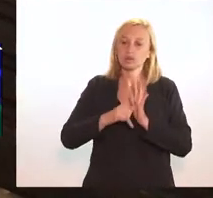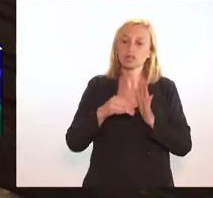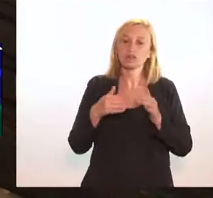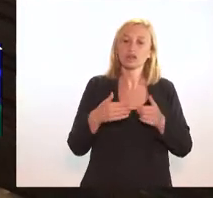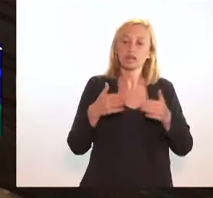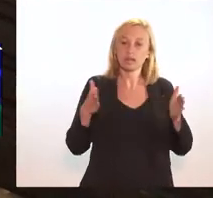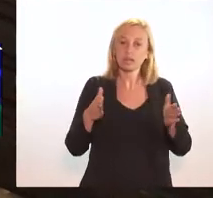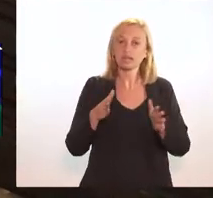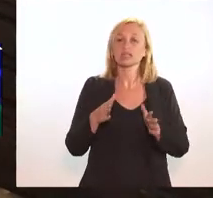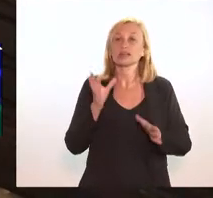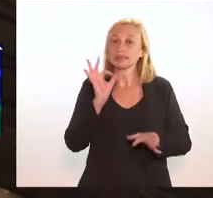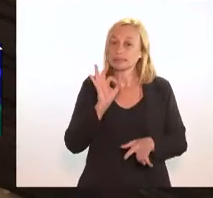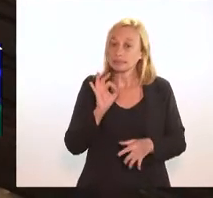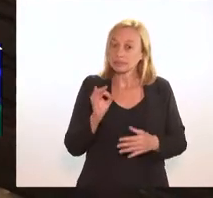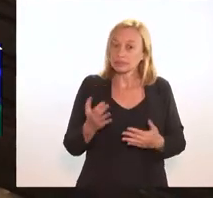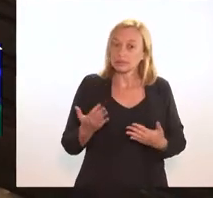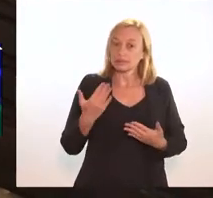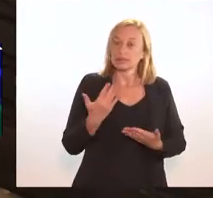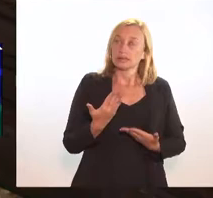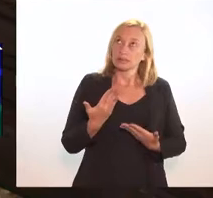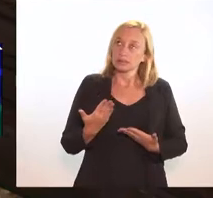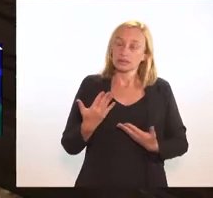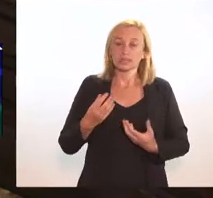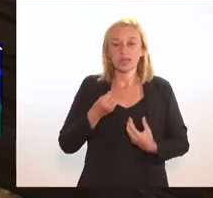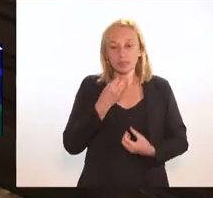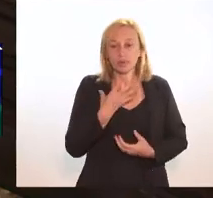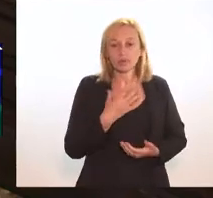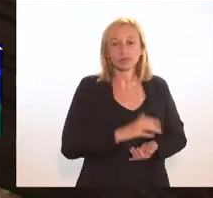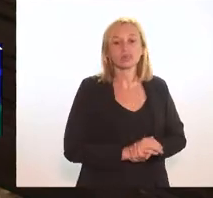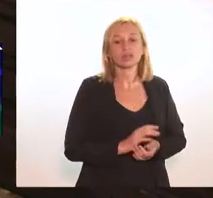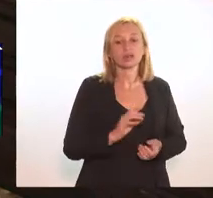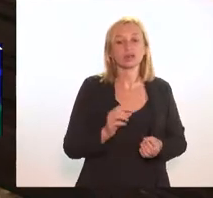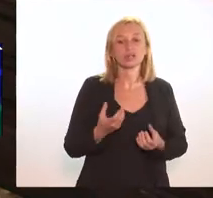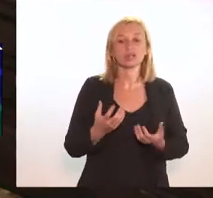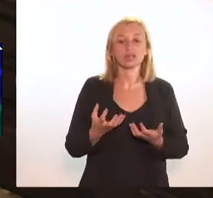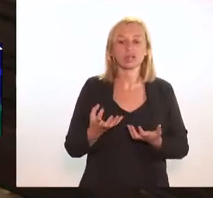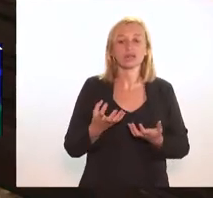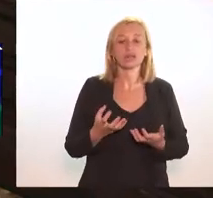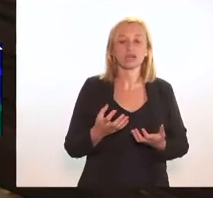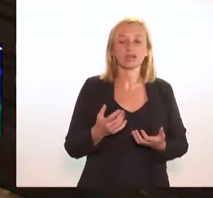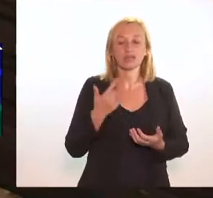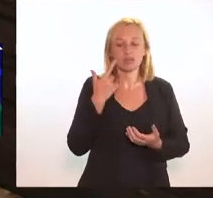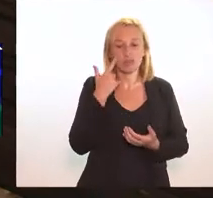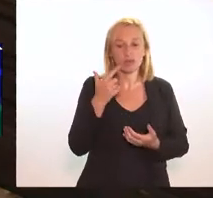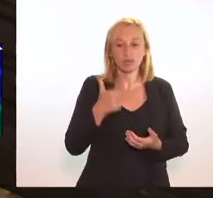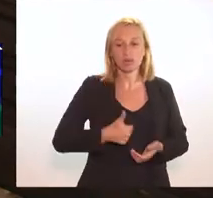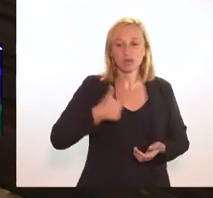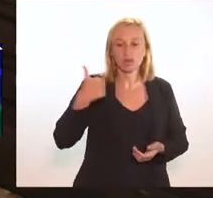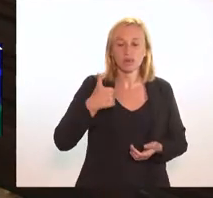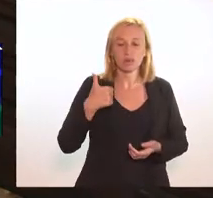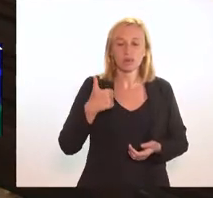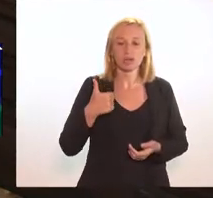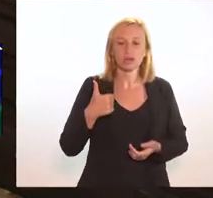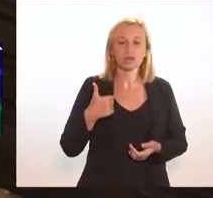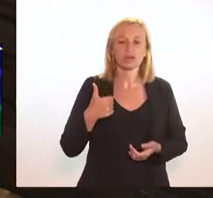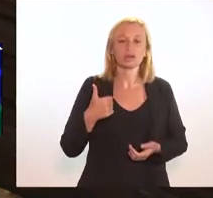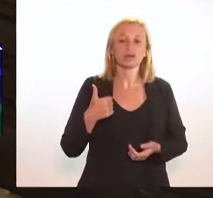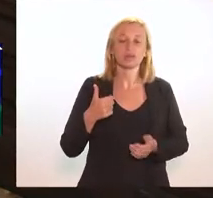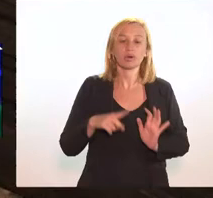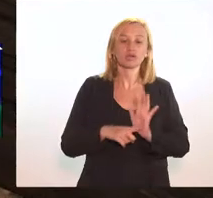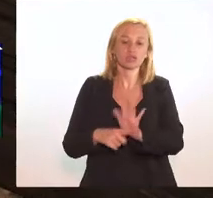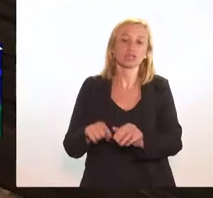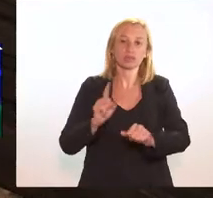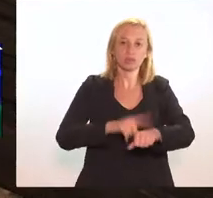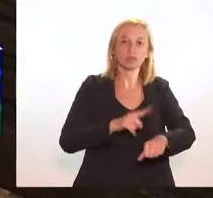aberto finalmente. Então, a gente tentar construir uma forma de assessoria nesse momento